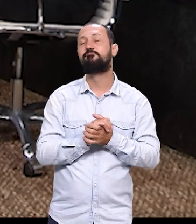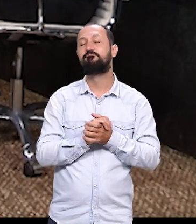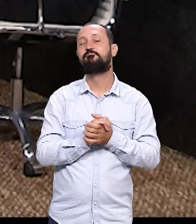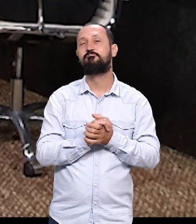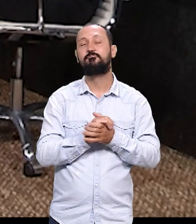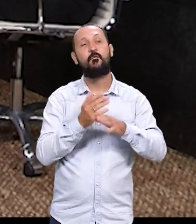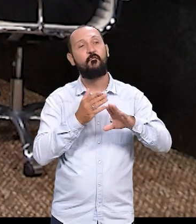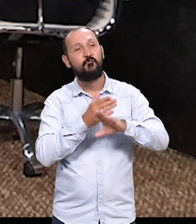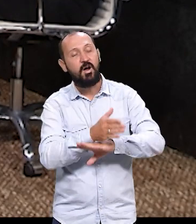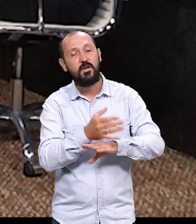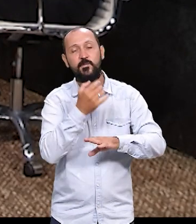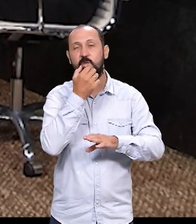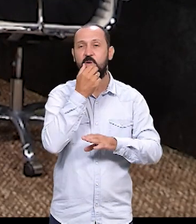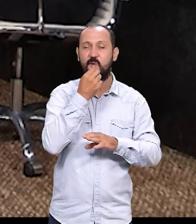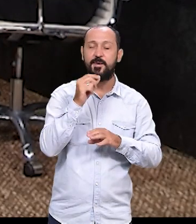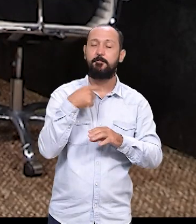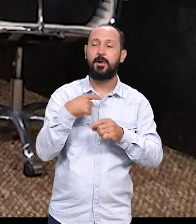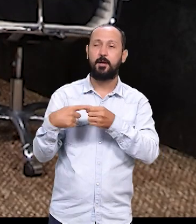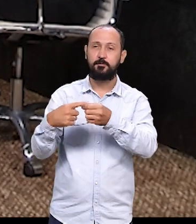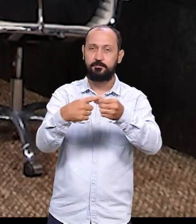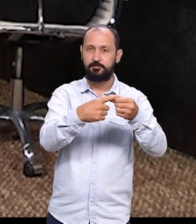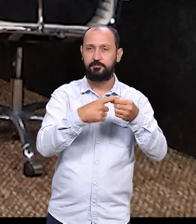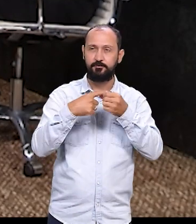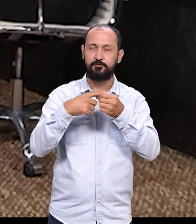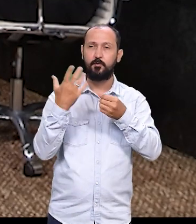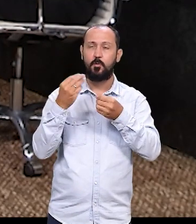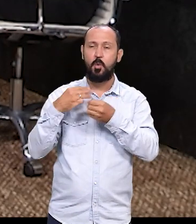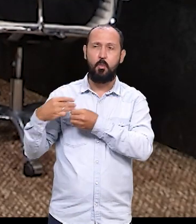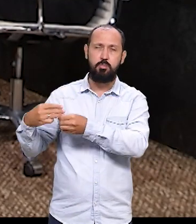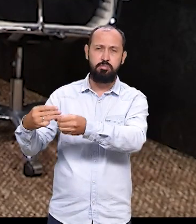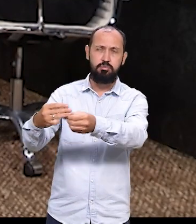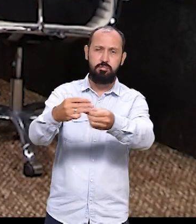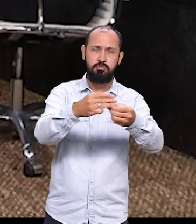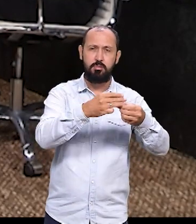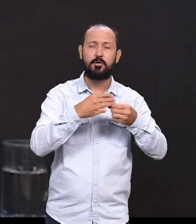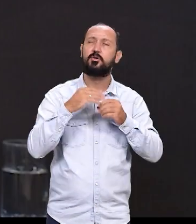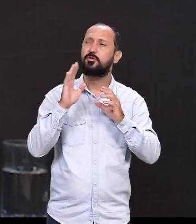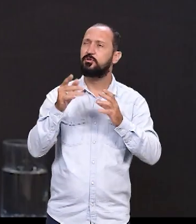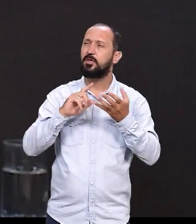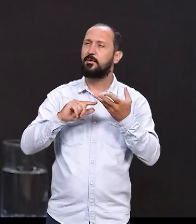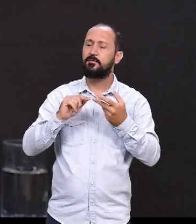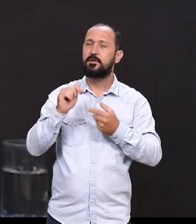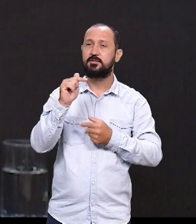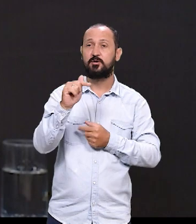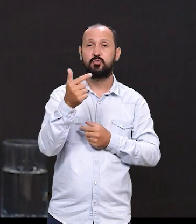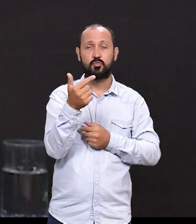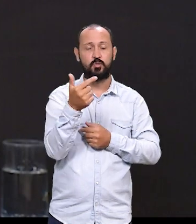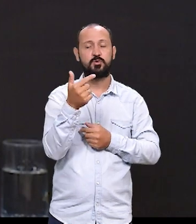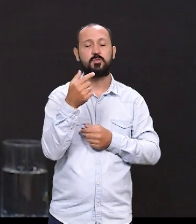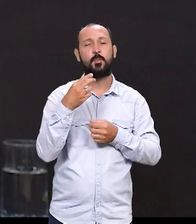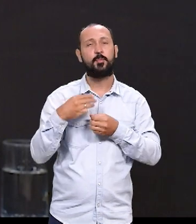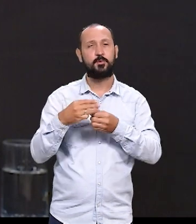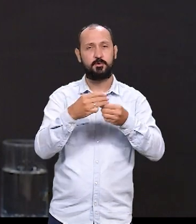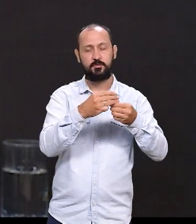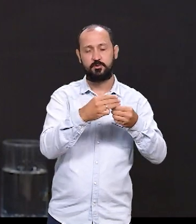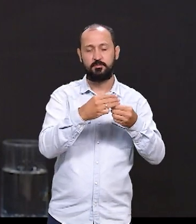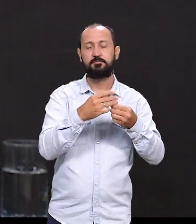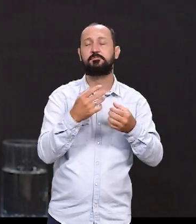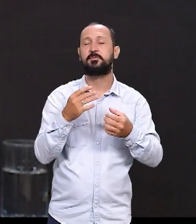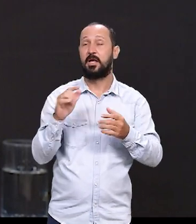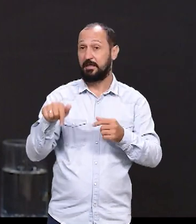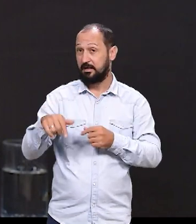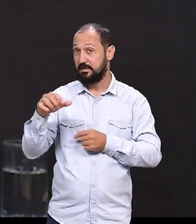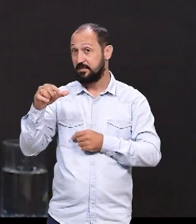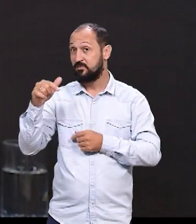então a gente leva eh pros municípios principalmente no interior do Estado já caminhamos por 72 municípios do